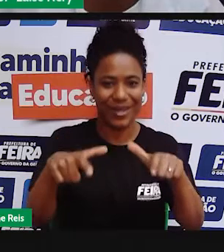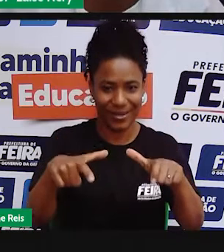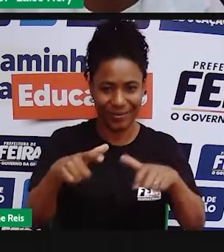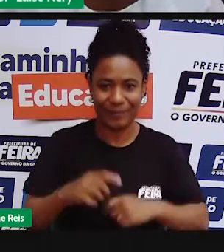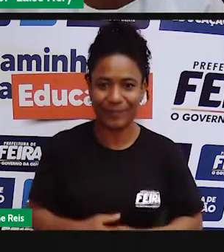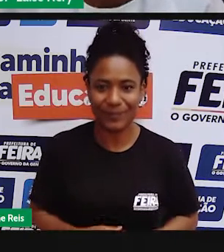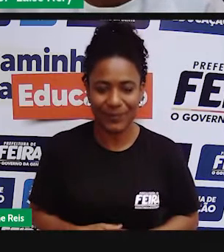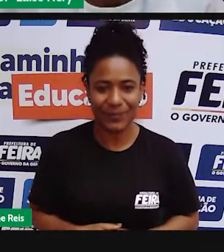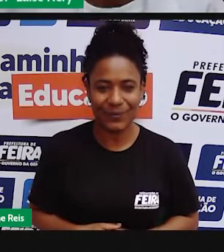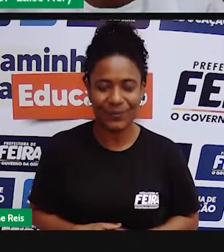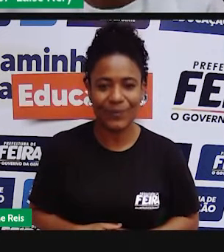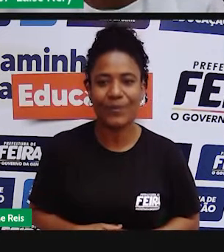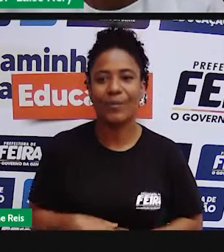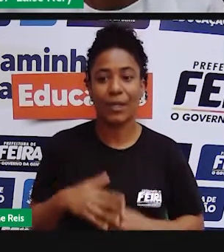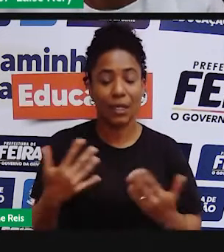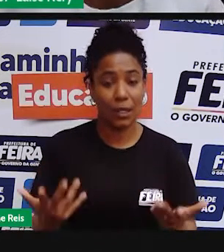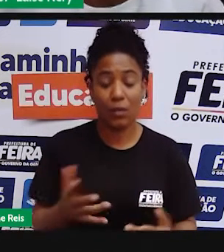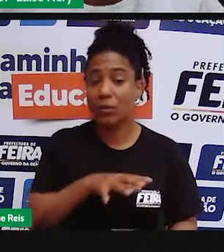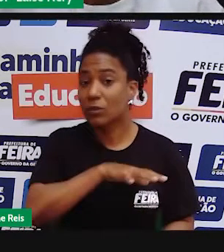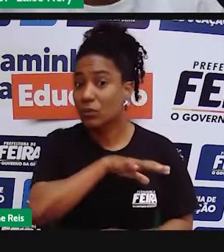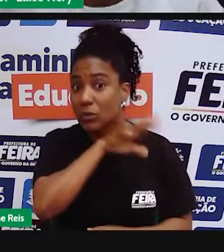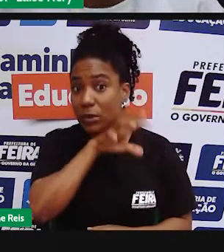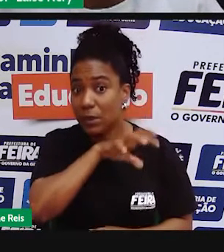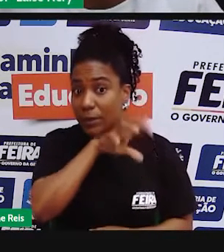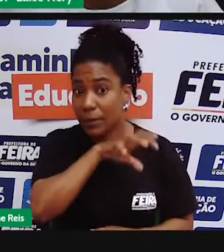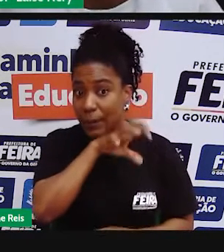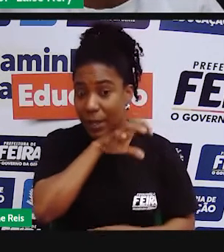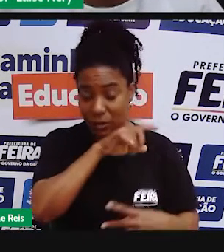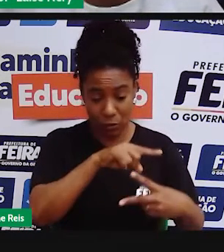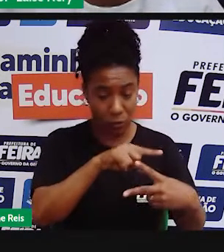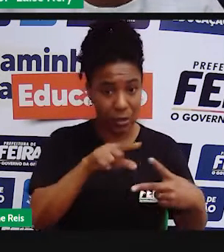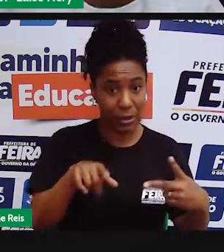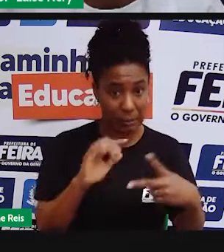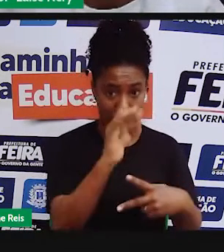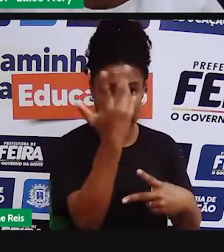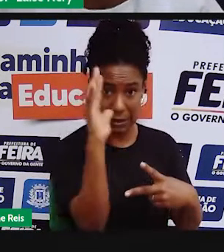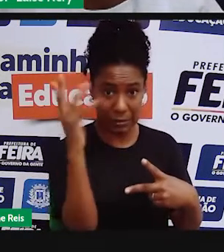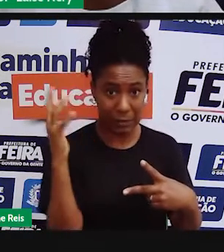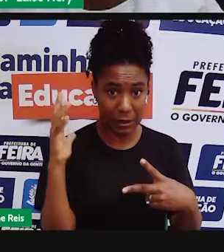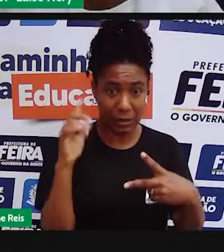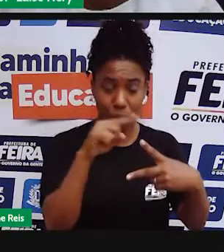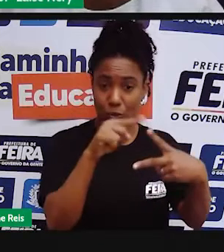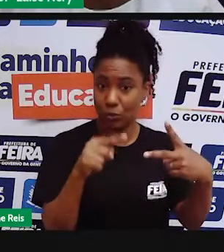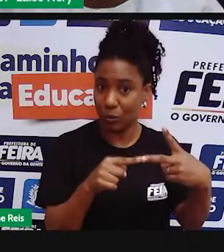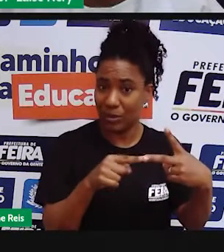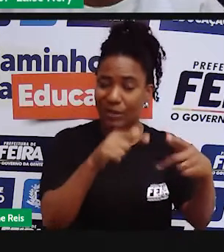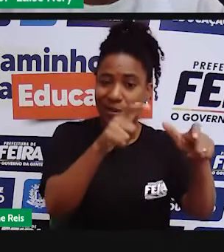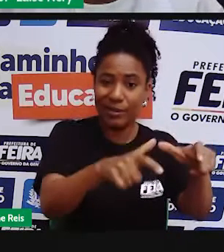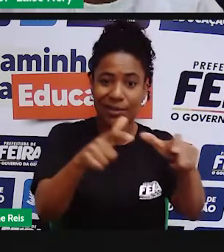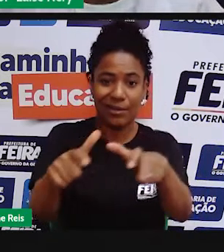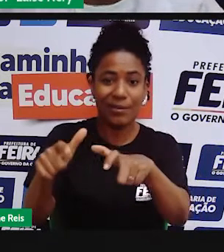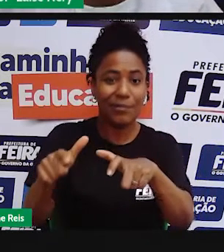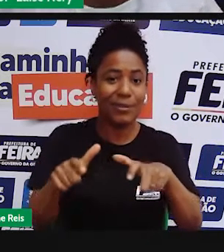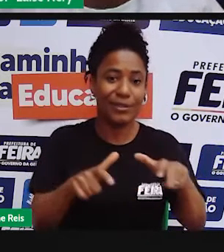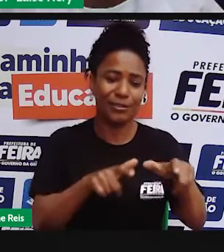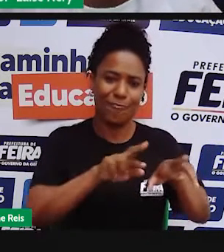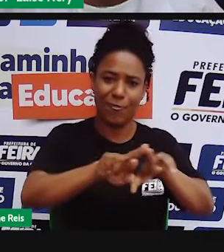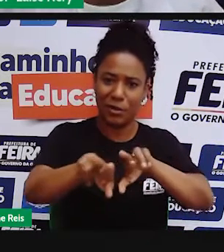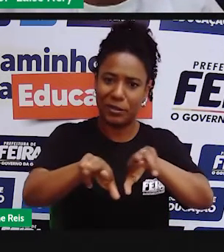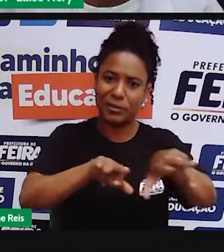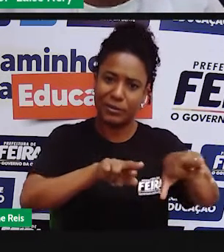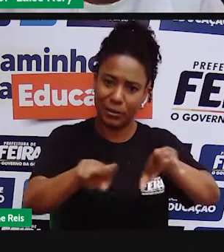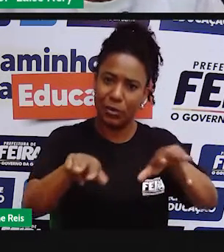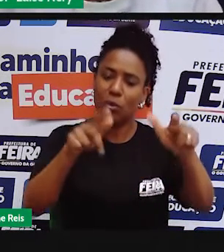biomas. Os animais, fauna, e as plantas, flora, variam de acordo com o meio em que